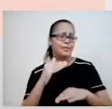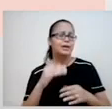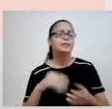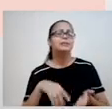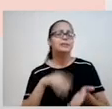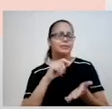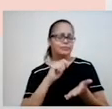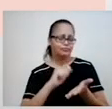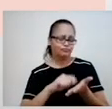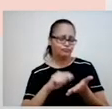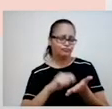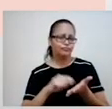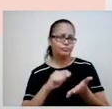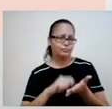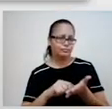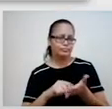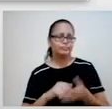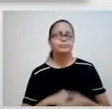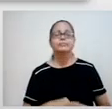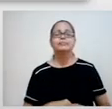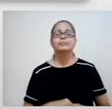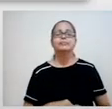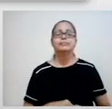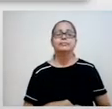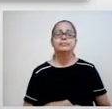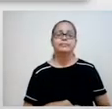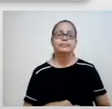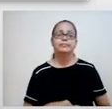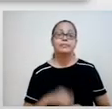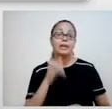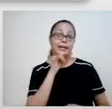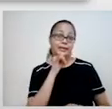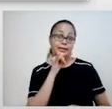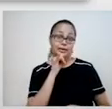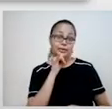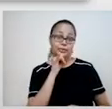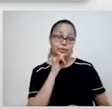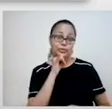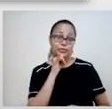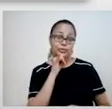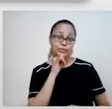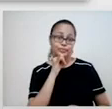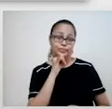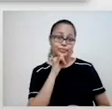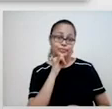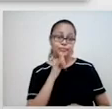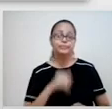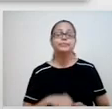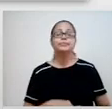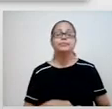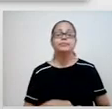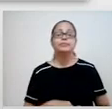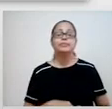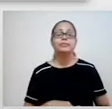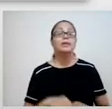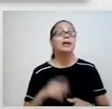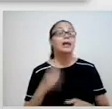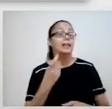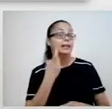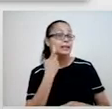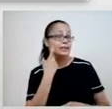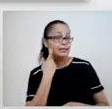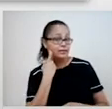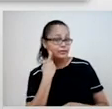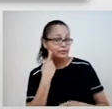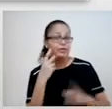que à fala, certo? Olha um exemplo, né, do texto que nós estudamos na última aula. Naquela sexta-feira